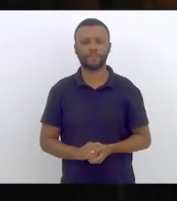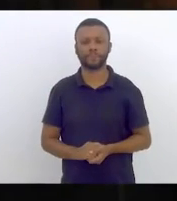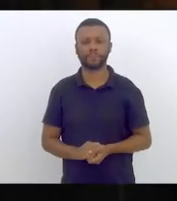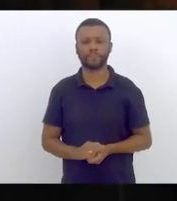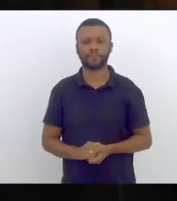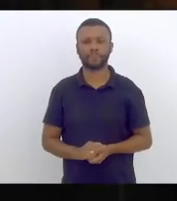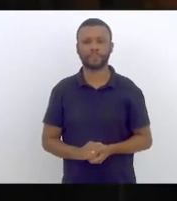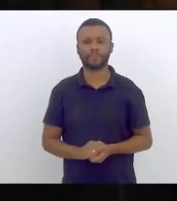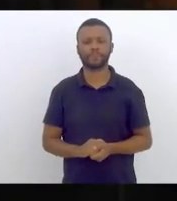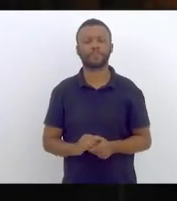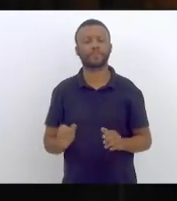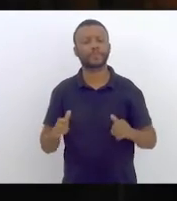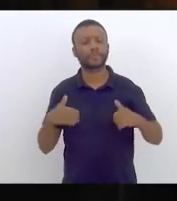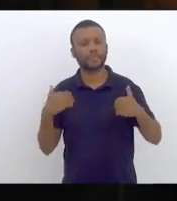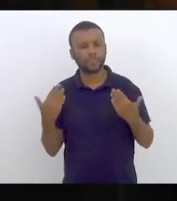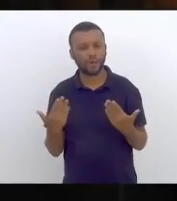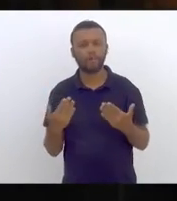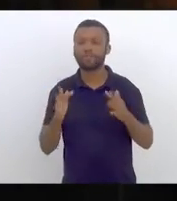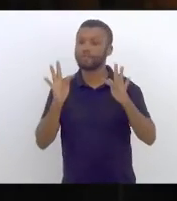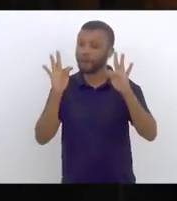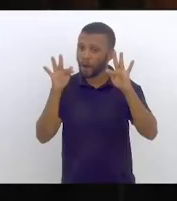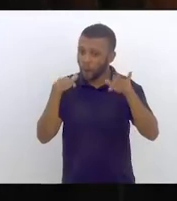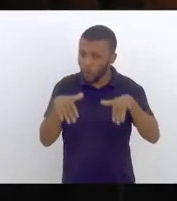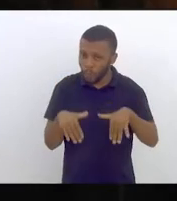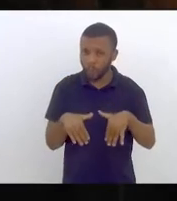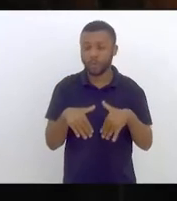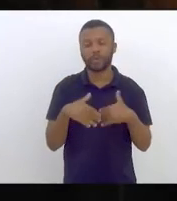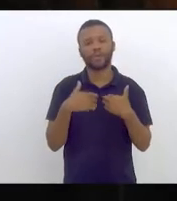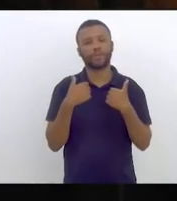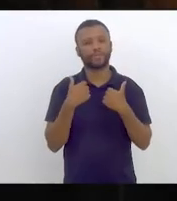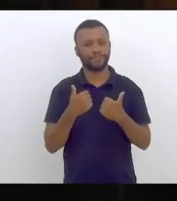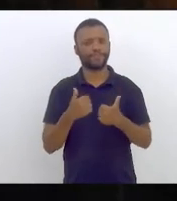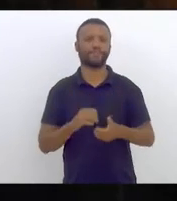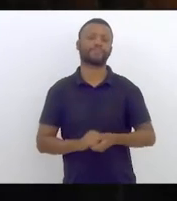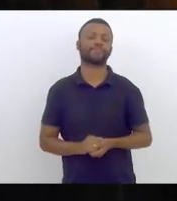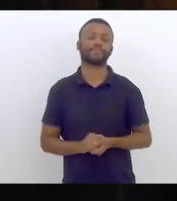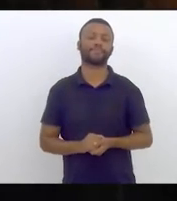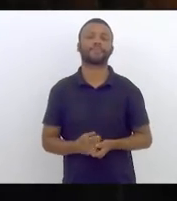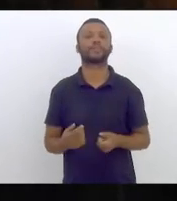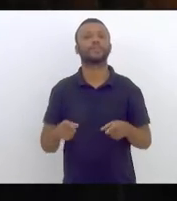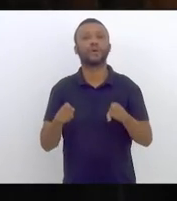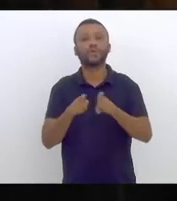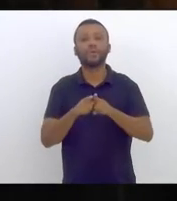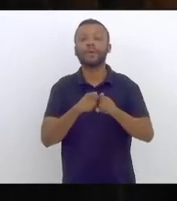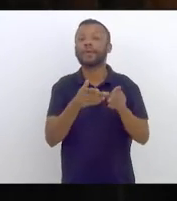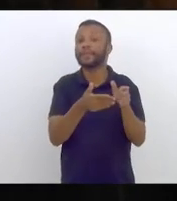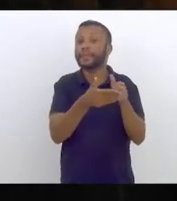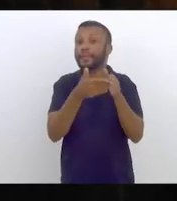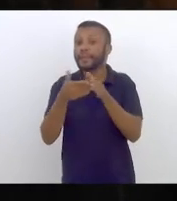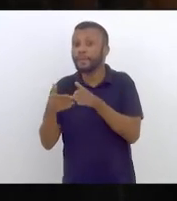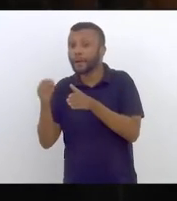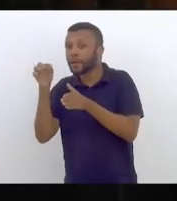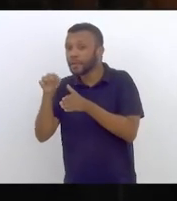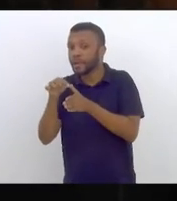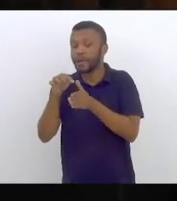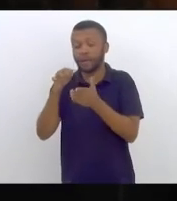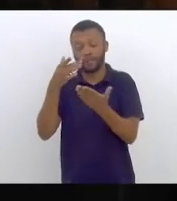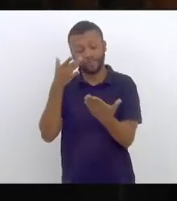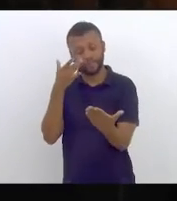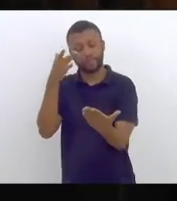estadual. E aí, para concluir, senhor presidente, eu também separei uma rubrica aqui que muito me chamou a